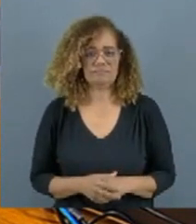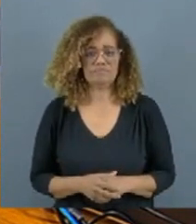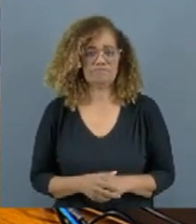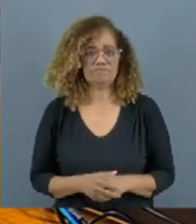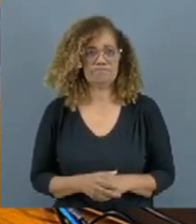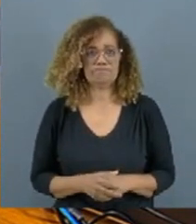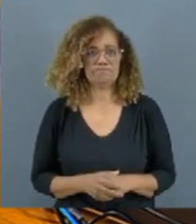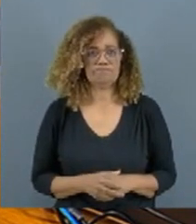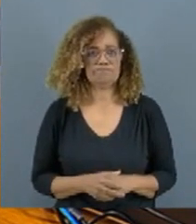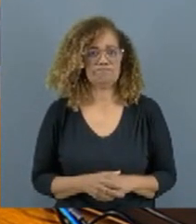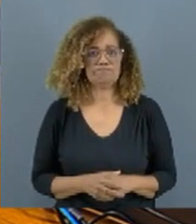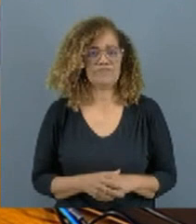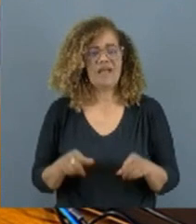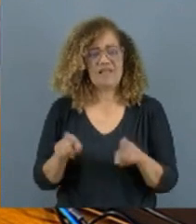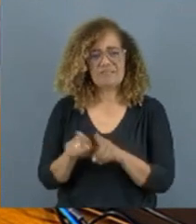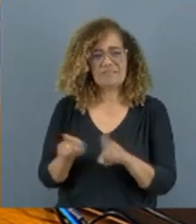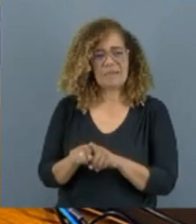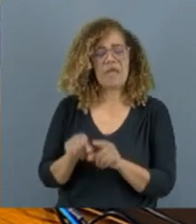na destruição da Lava Jato,